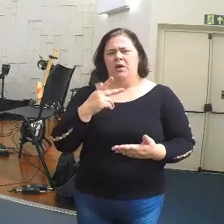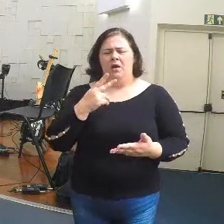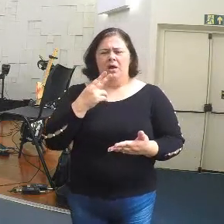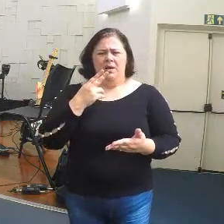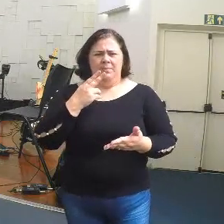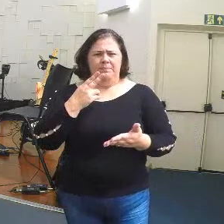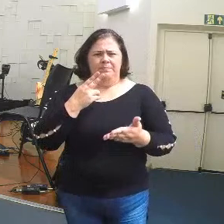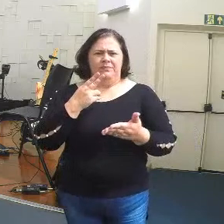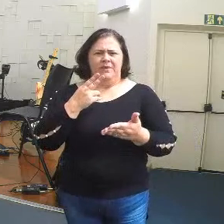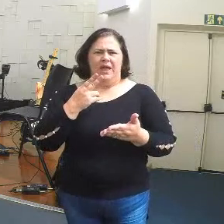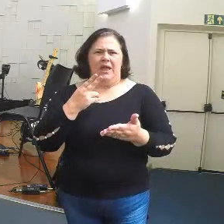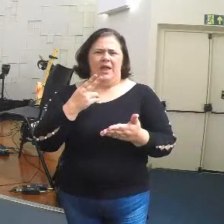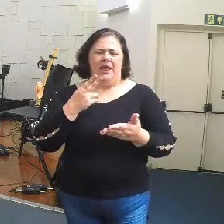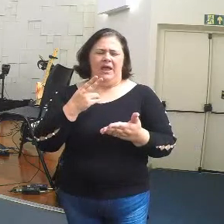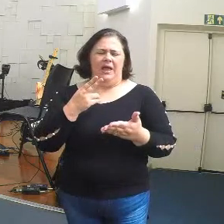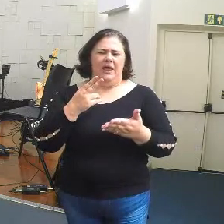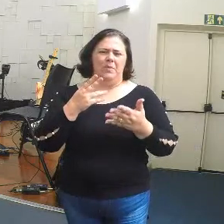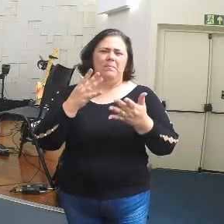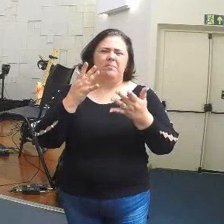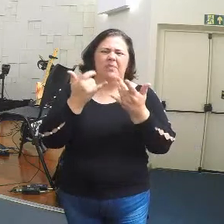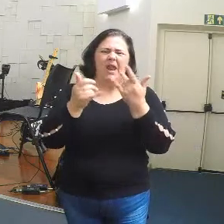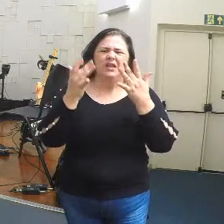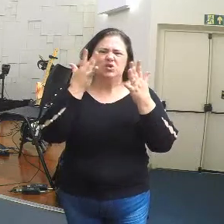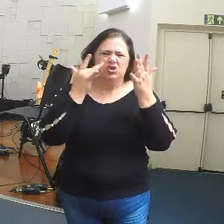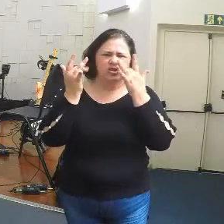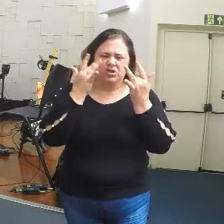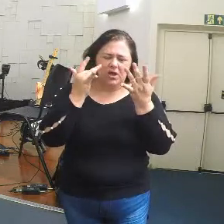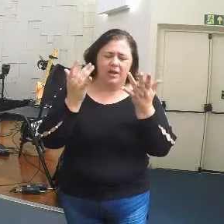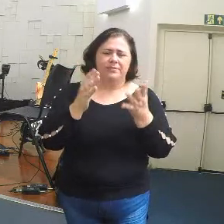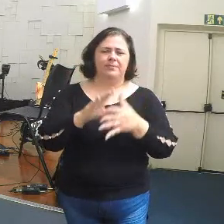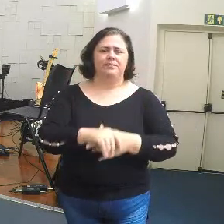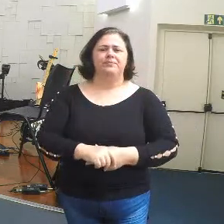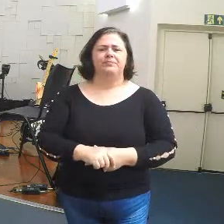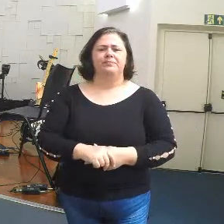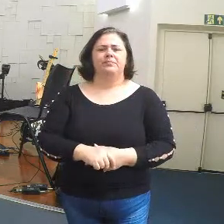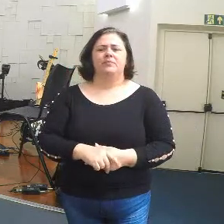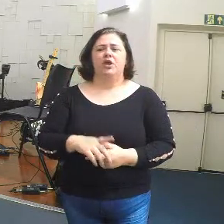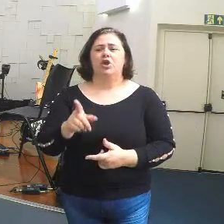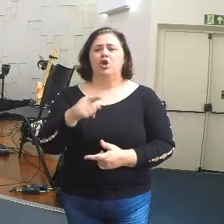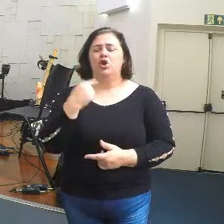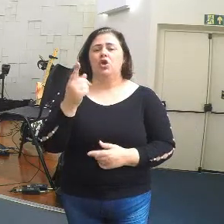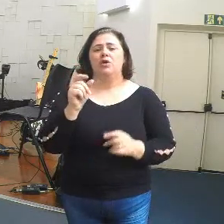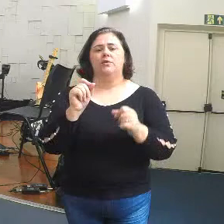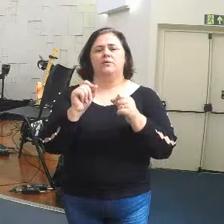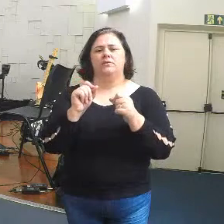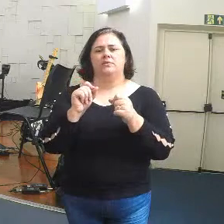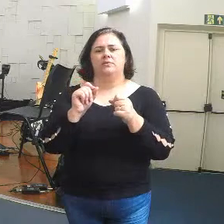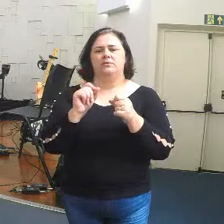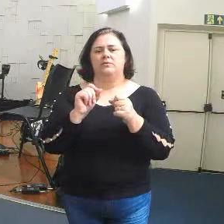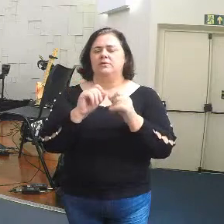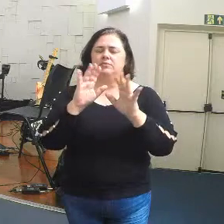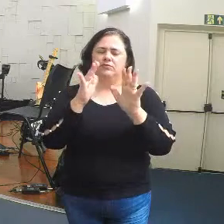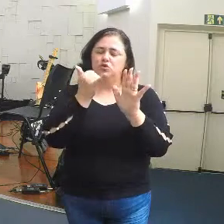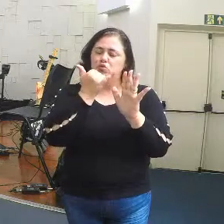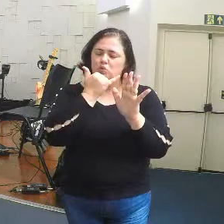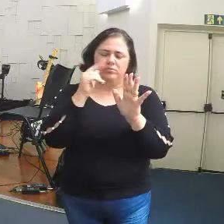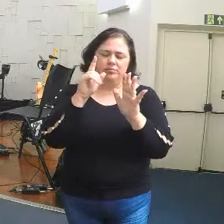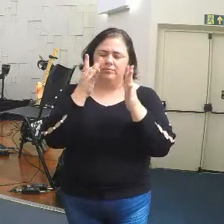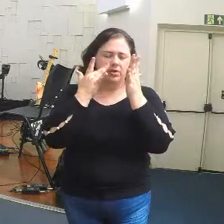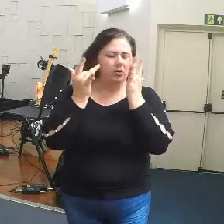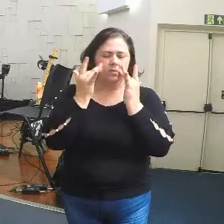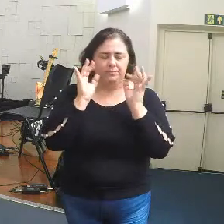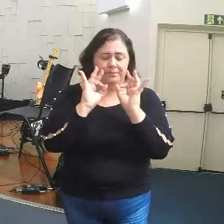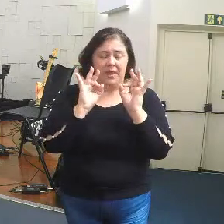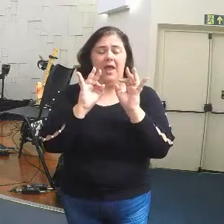mas que é encenada, que nós praticamos uma vez por mês aqui na igreja, que é a celebração da ceia.